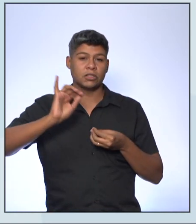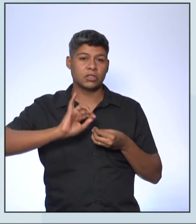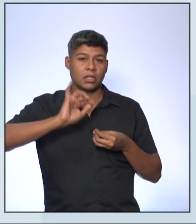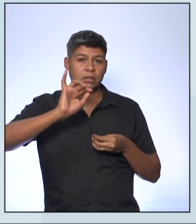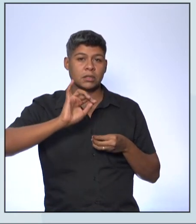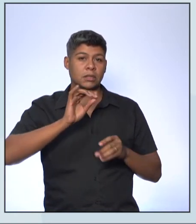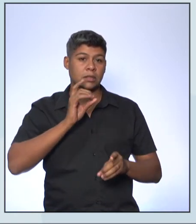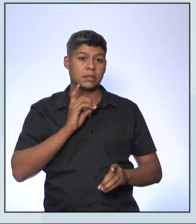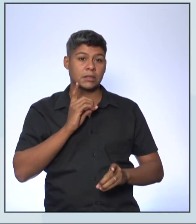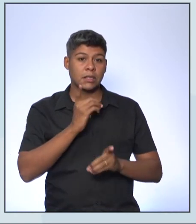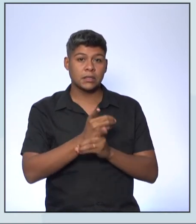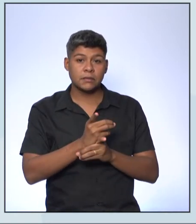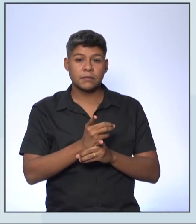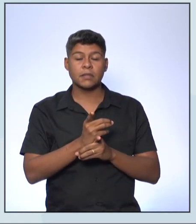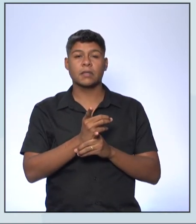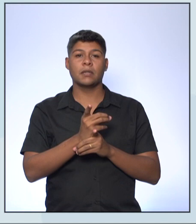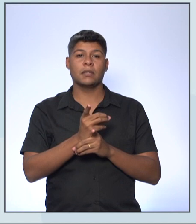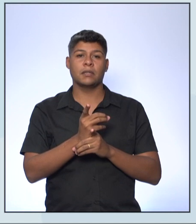Além de